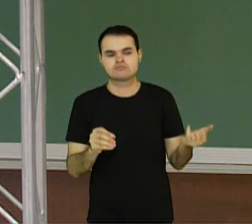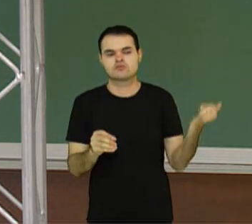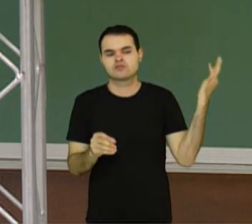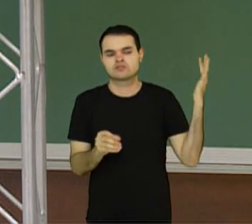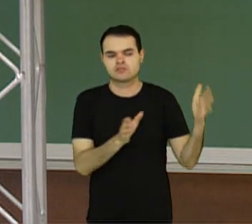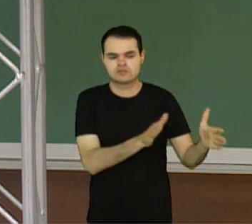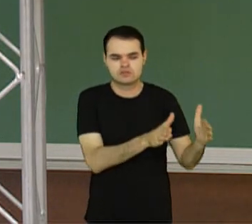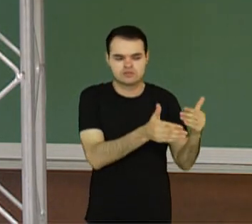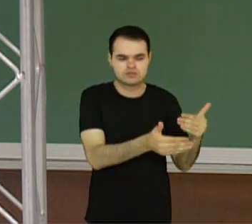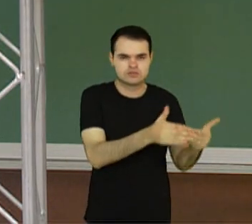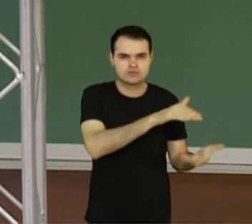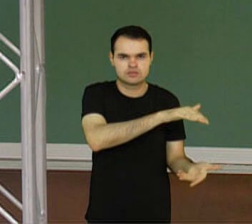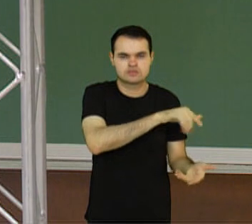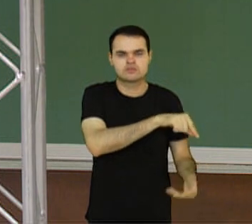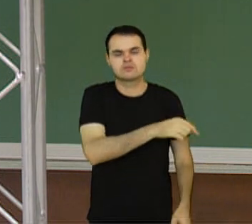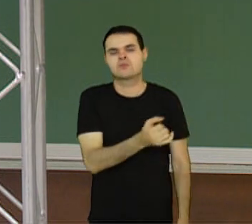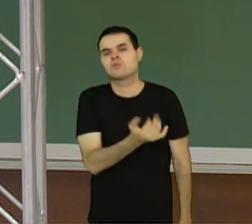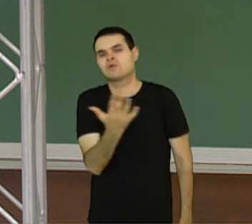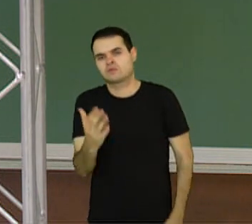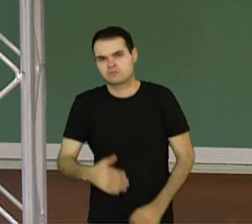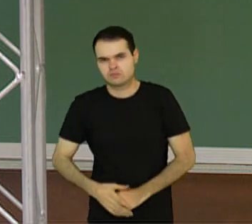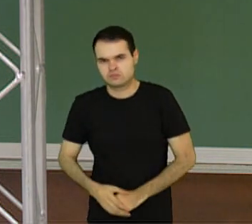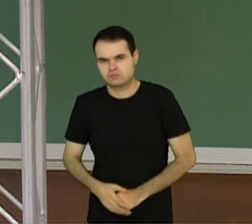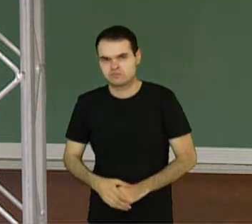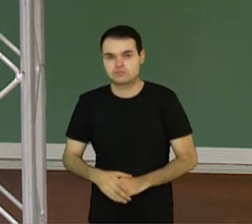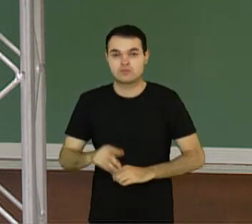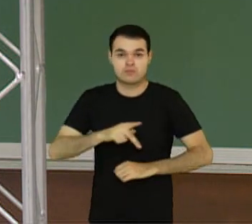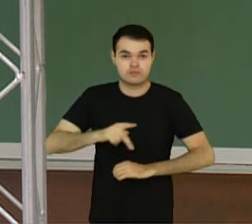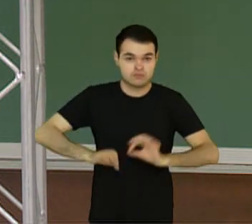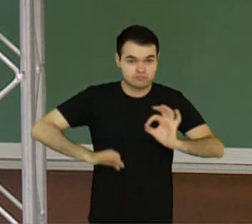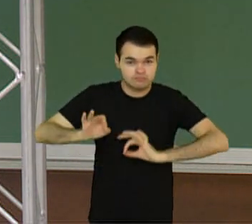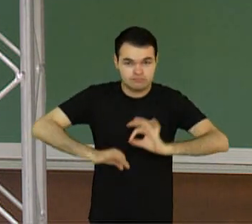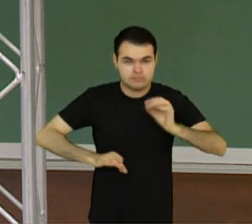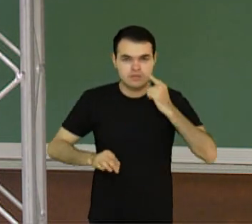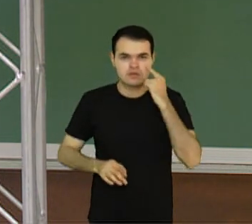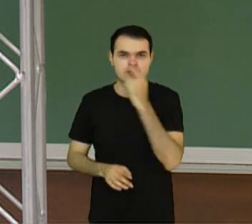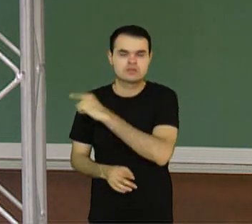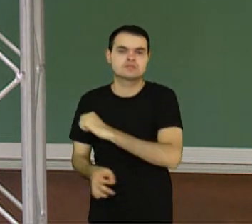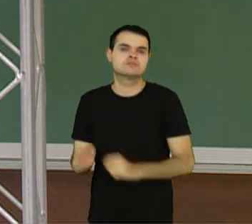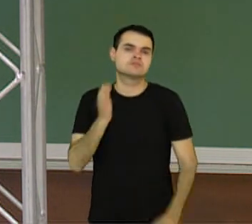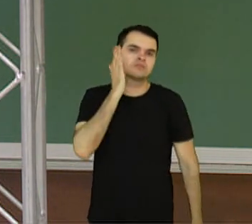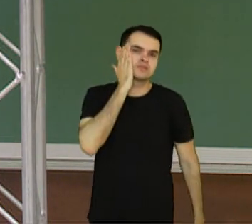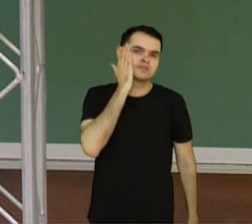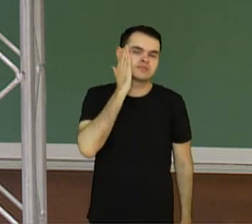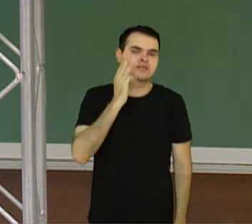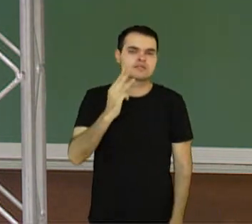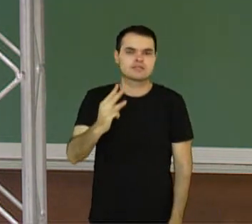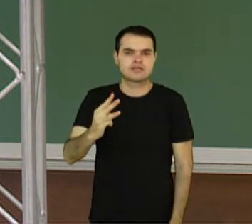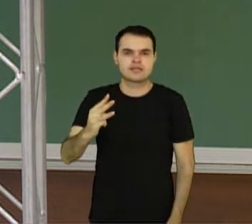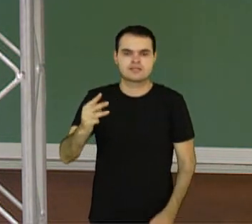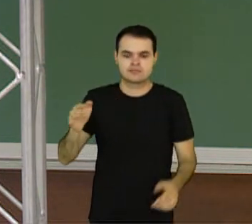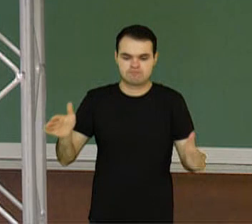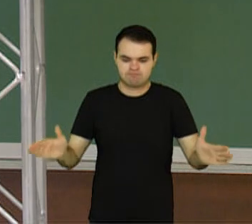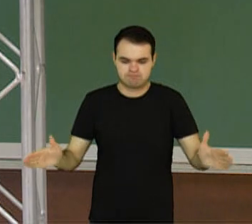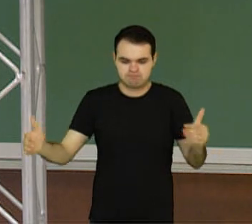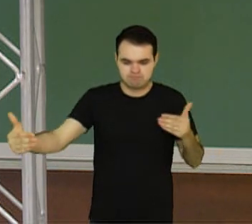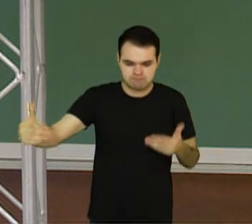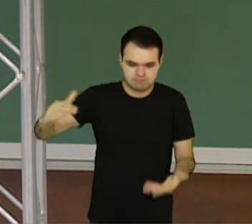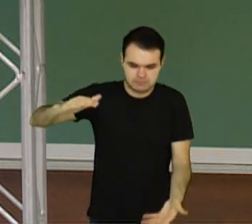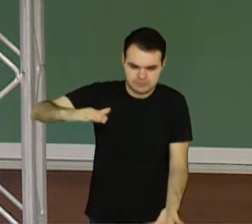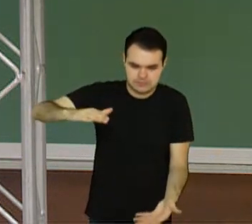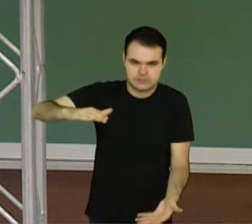de tijolo? Então, a professora organizou as informações, ó. Eu sei que 3 sacos de cimento